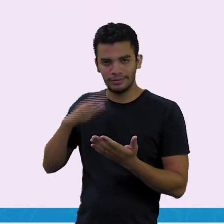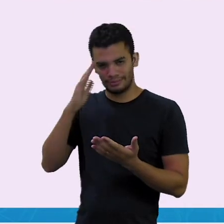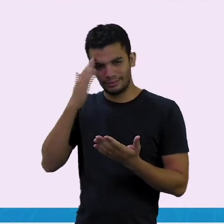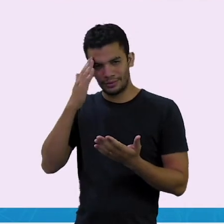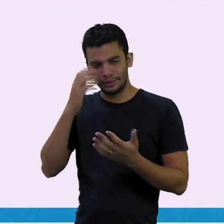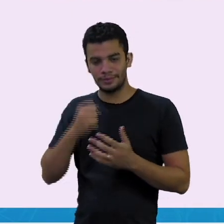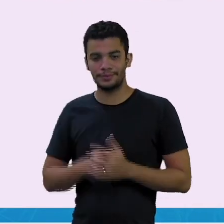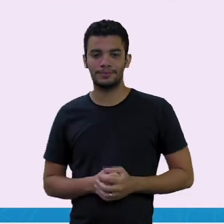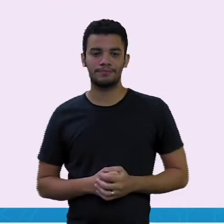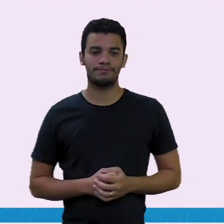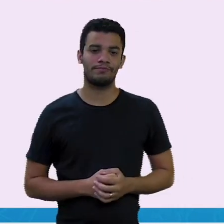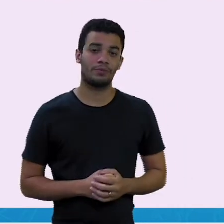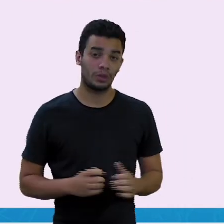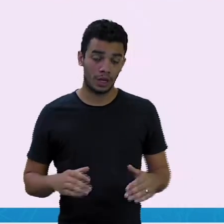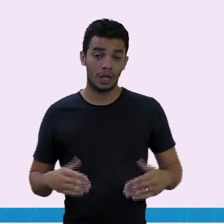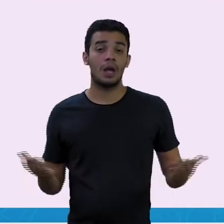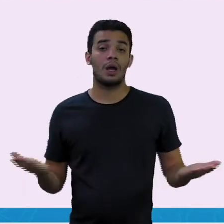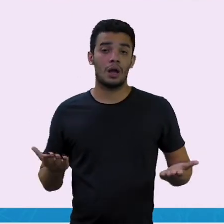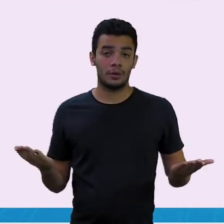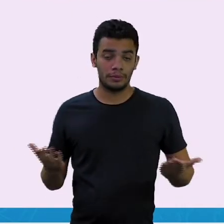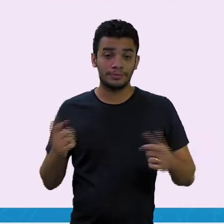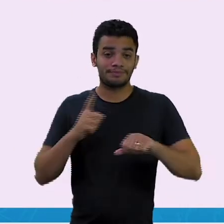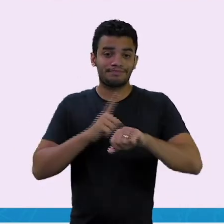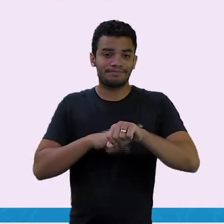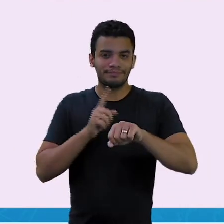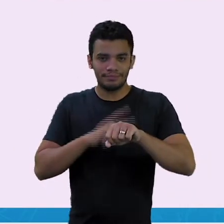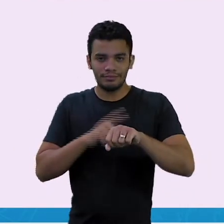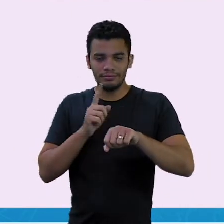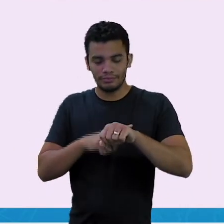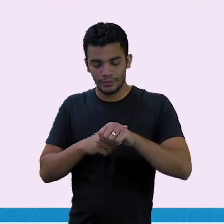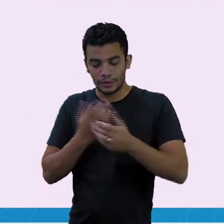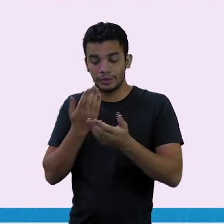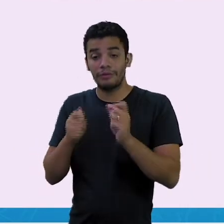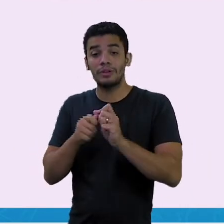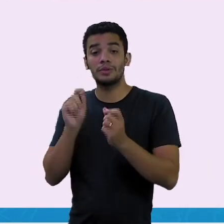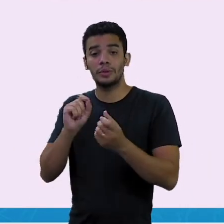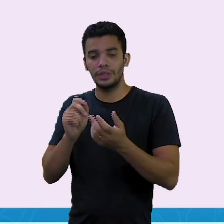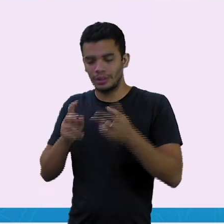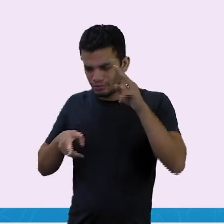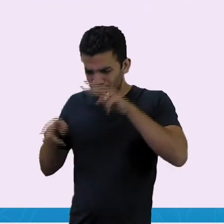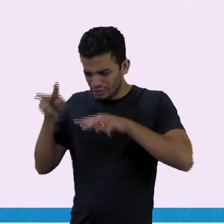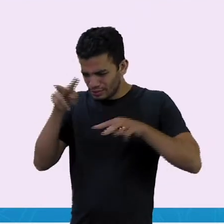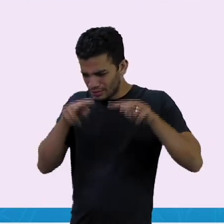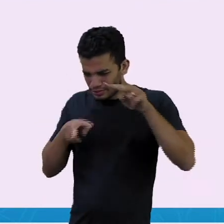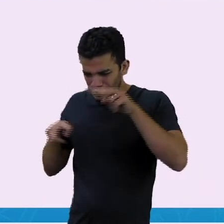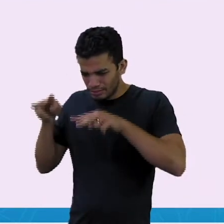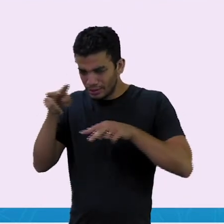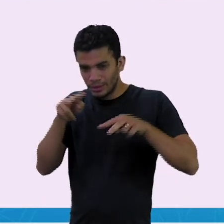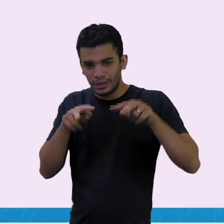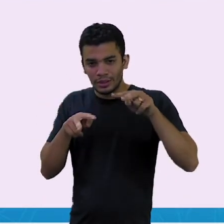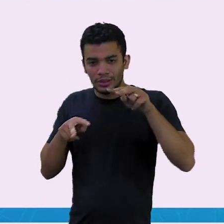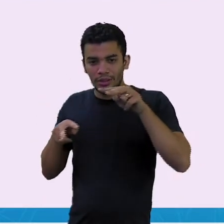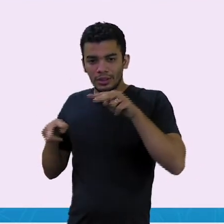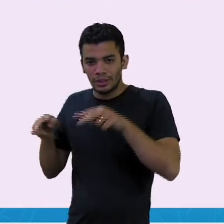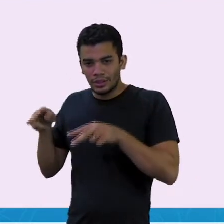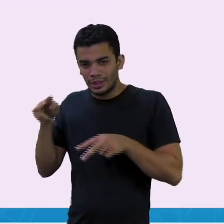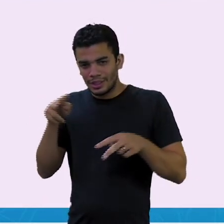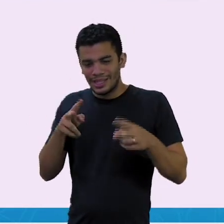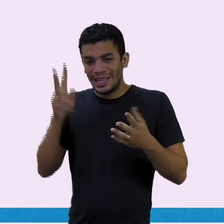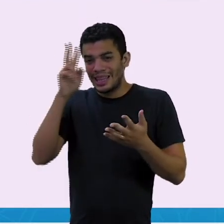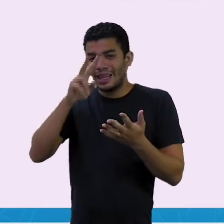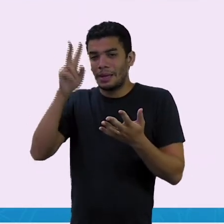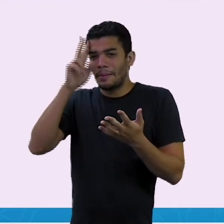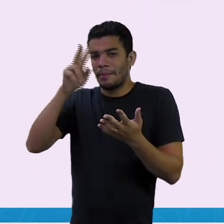uma relembrada para em seguida fazer as nossas atividades de fixação? Vamos lá? O que são gêneros